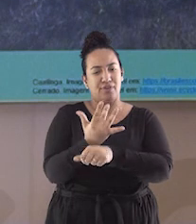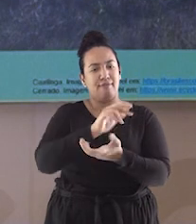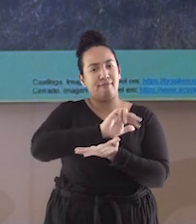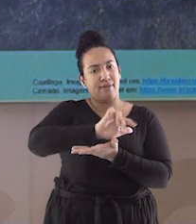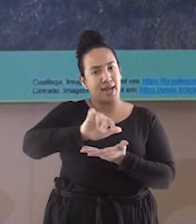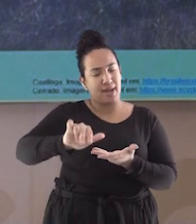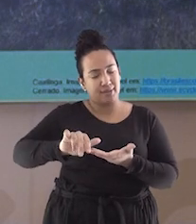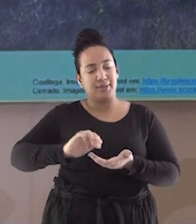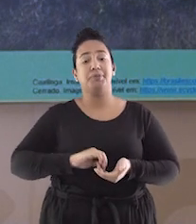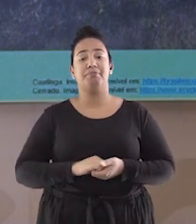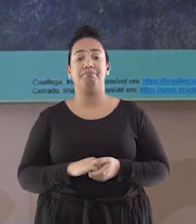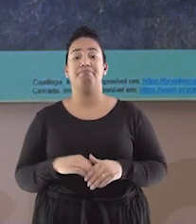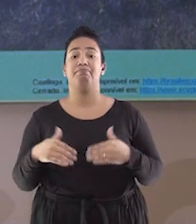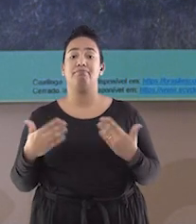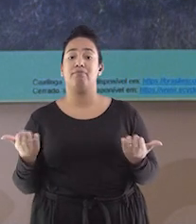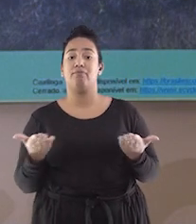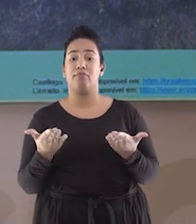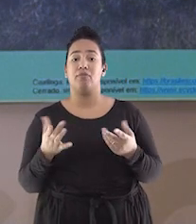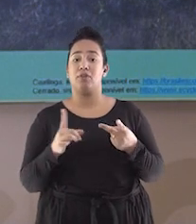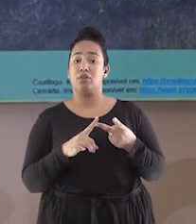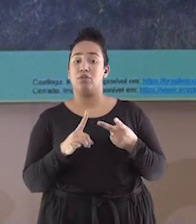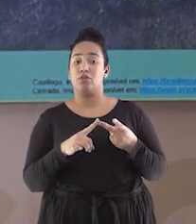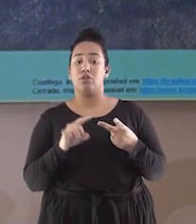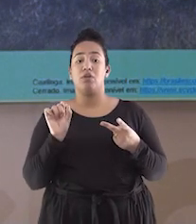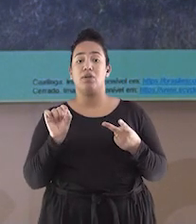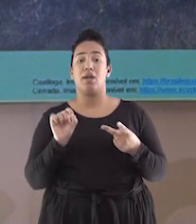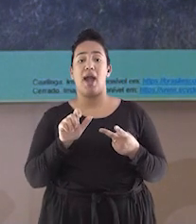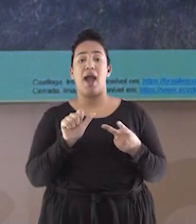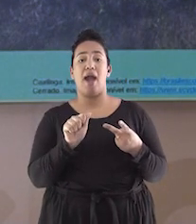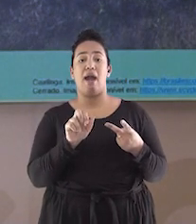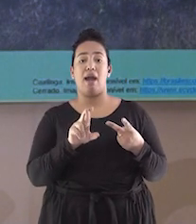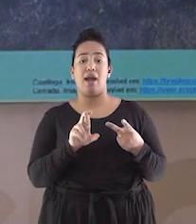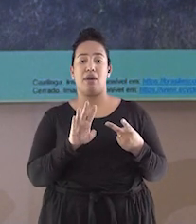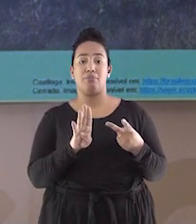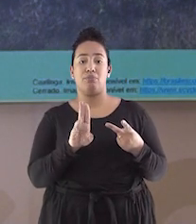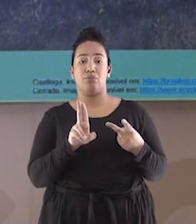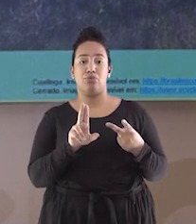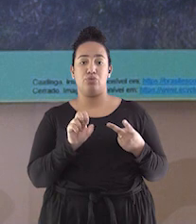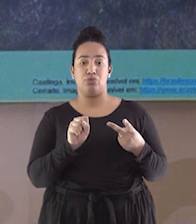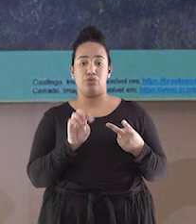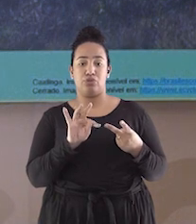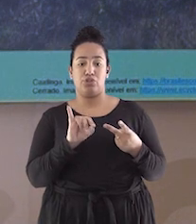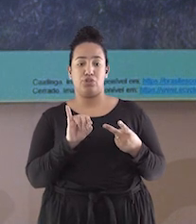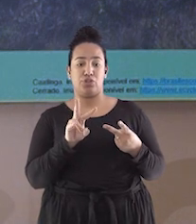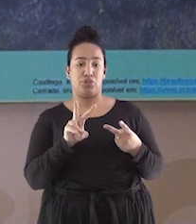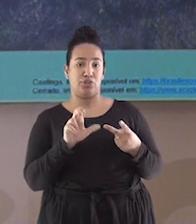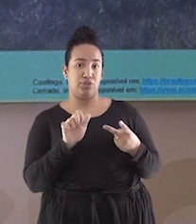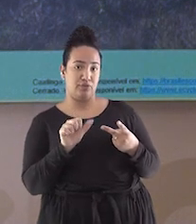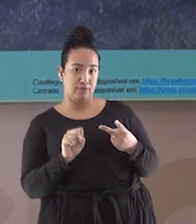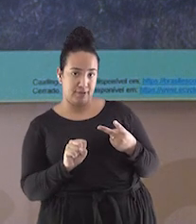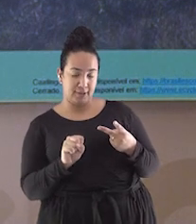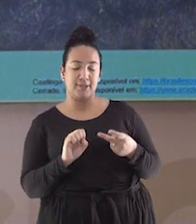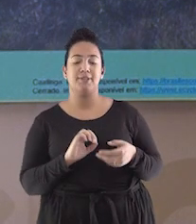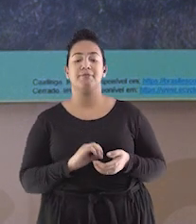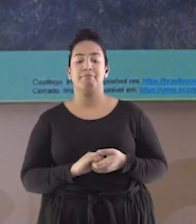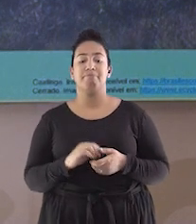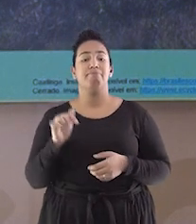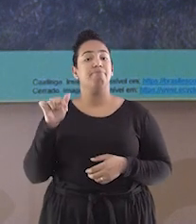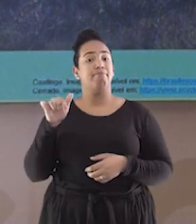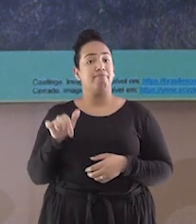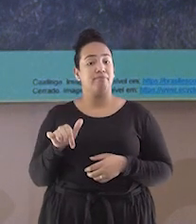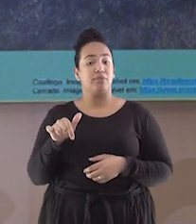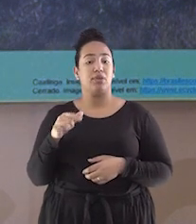tipo de formação vegetal são as arbustivas ou formações de arbustos. Estas são vegetações